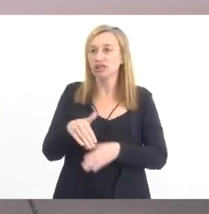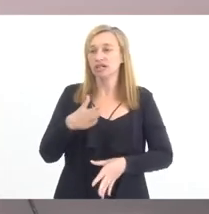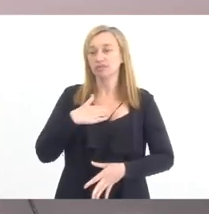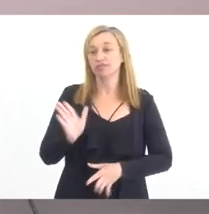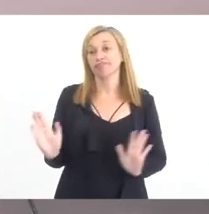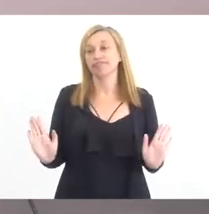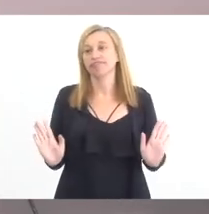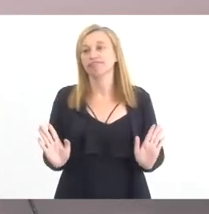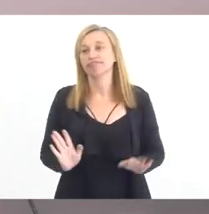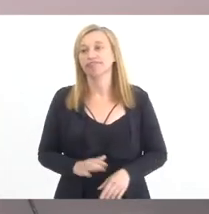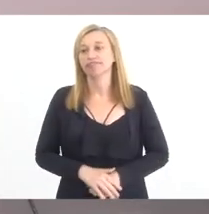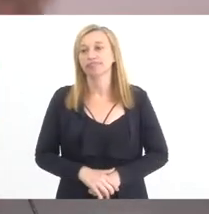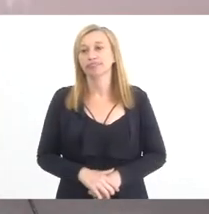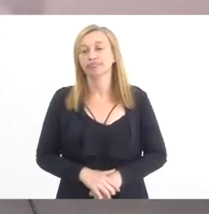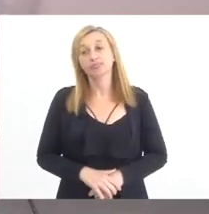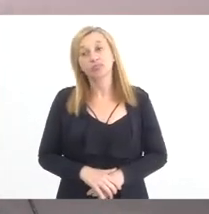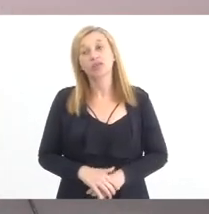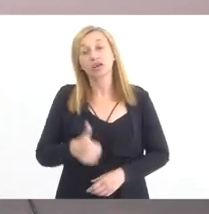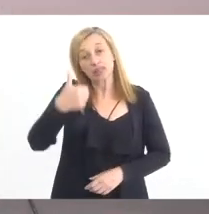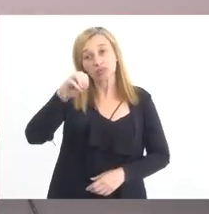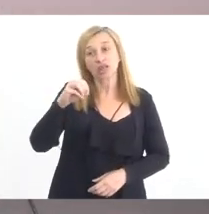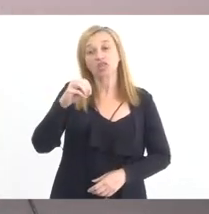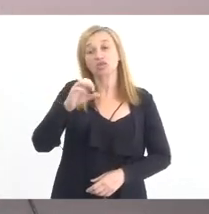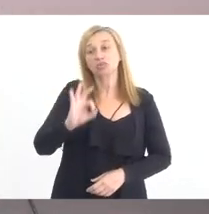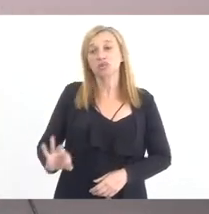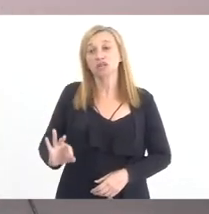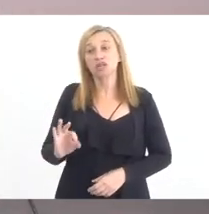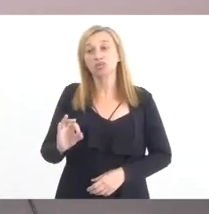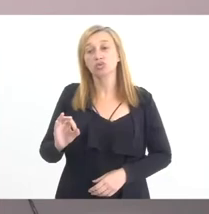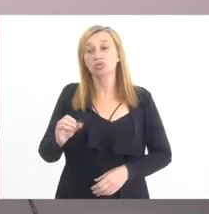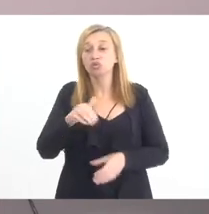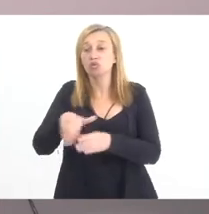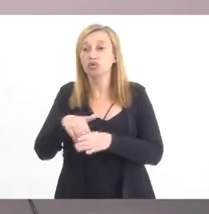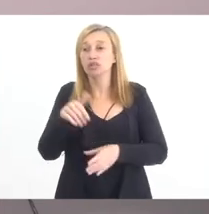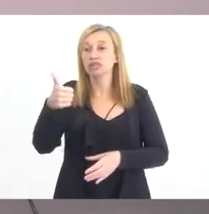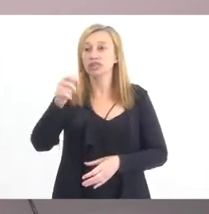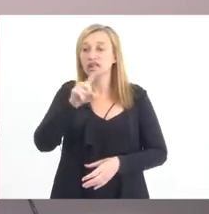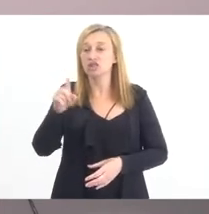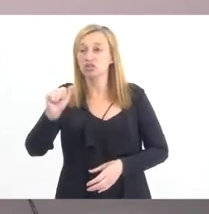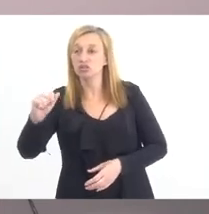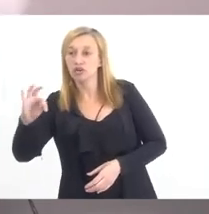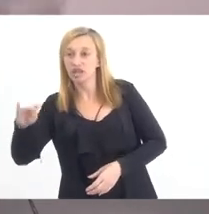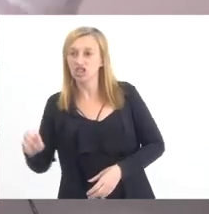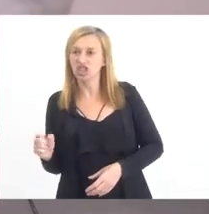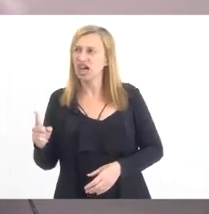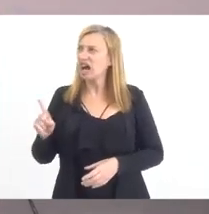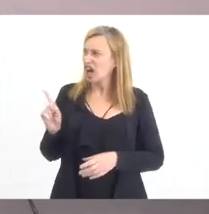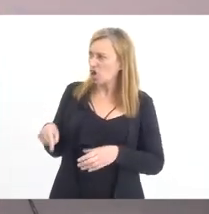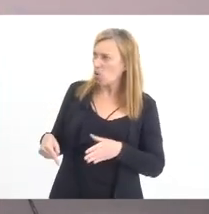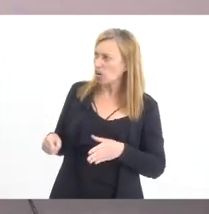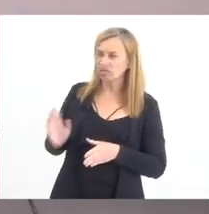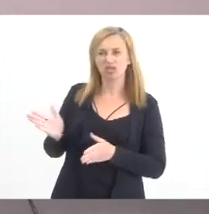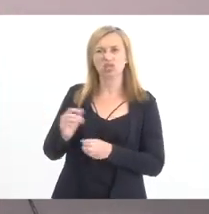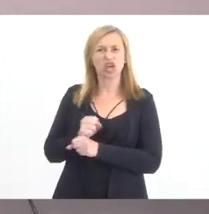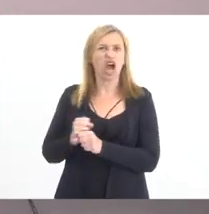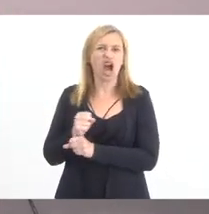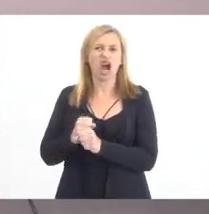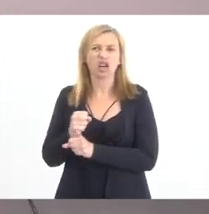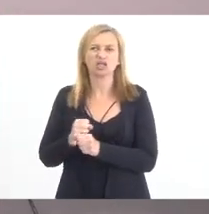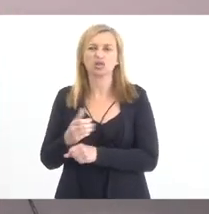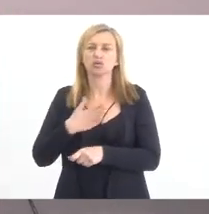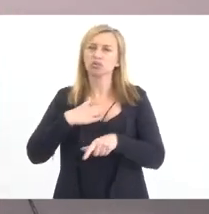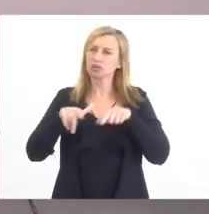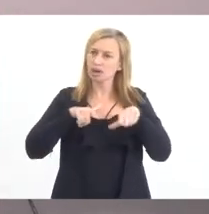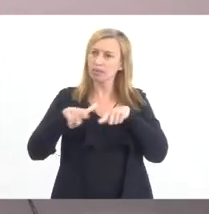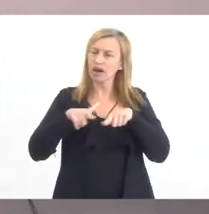Lucinha. Eu tenho 10% dos votos da Zona Oeste, e não é de agora não, viu, gente? É de muitos anos atrás, fruto do